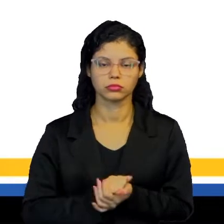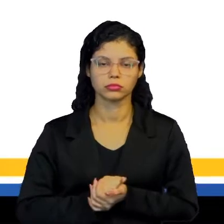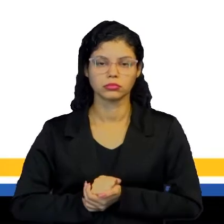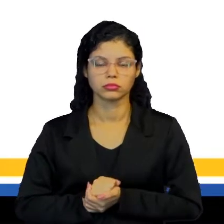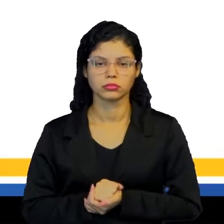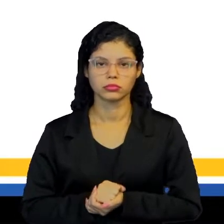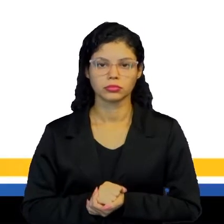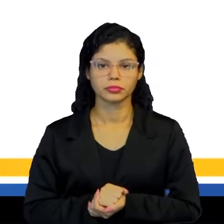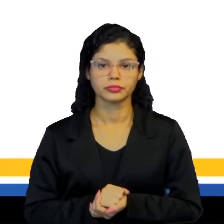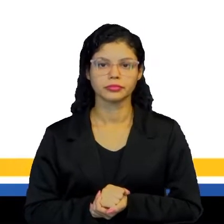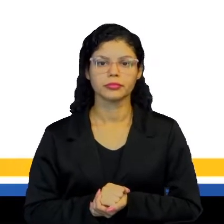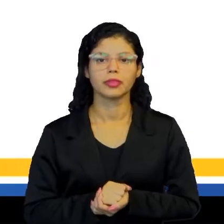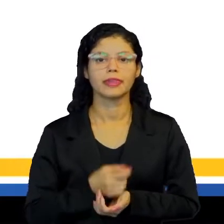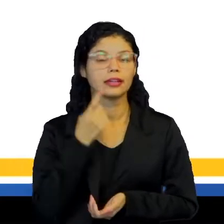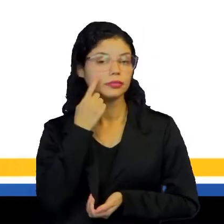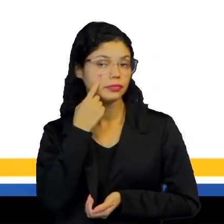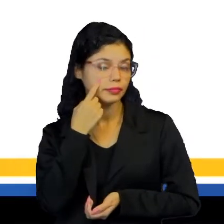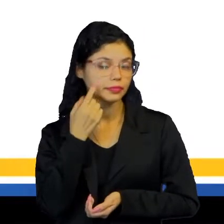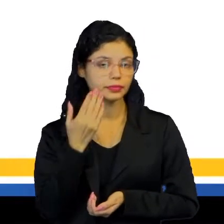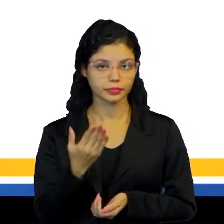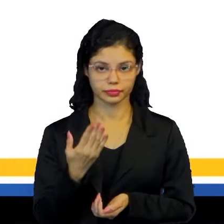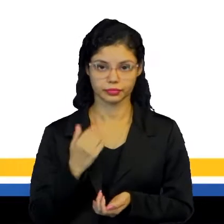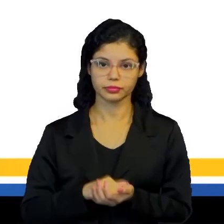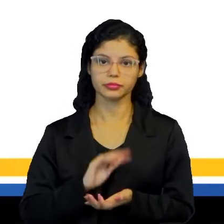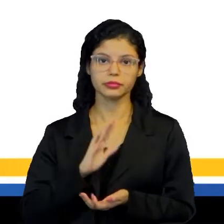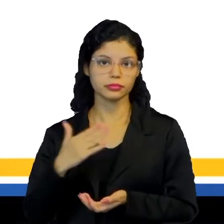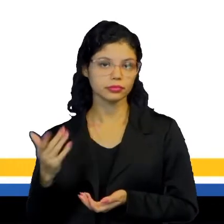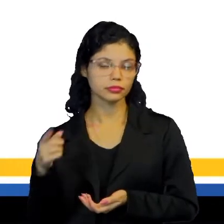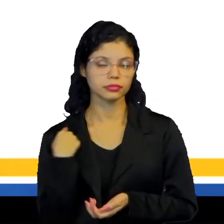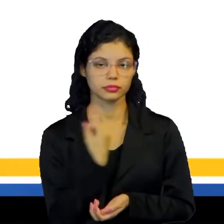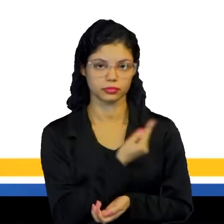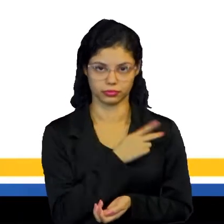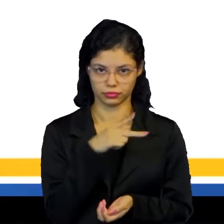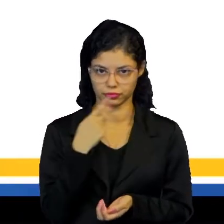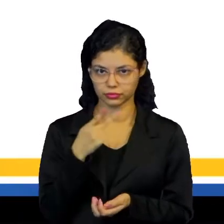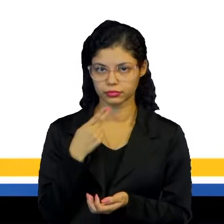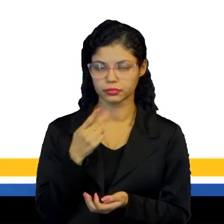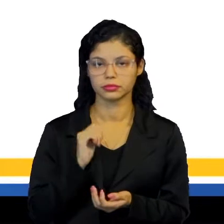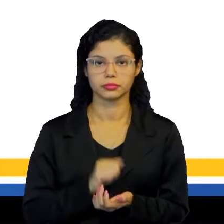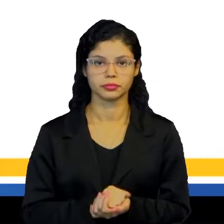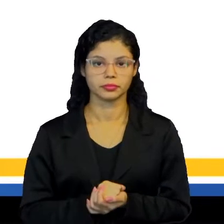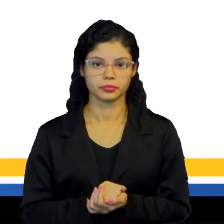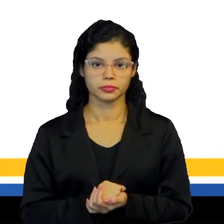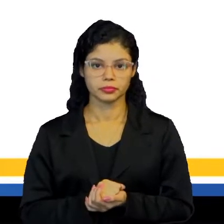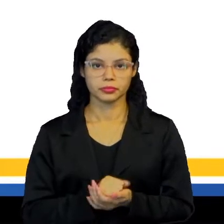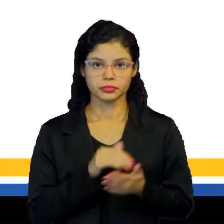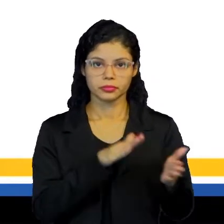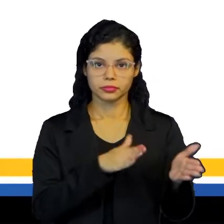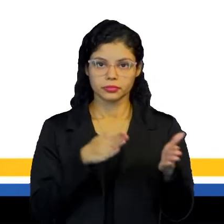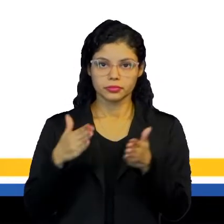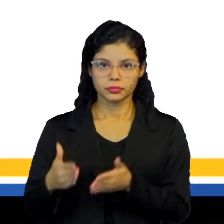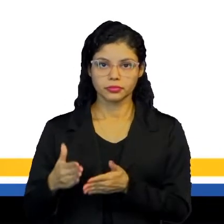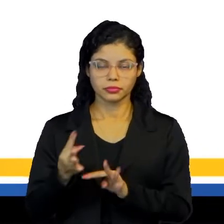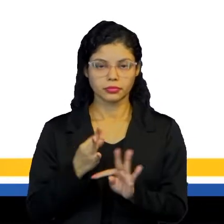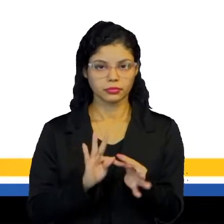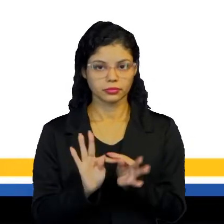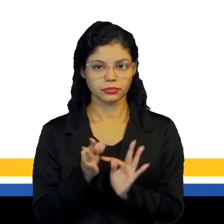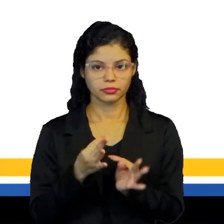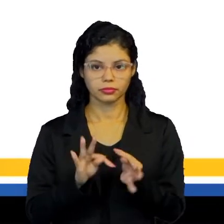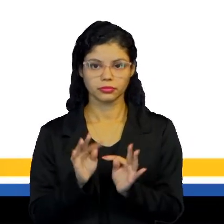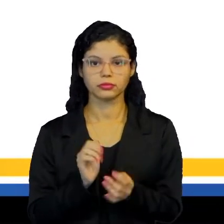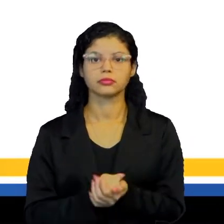eletrônicos. Então, olha aí, quando a gente fala, tá, na parte de